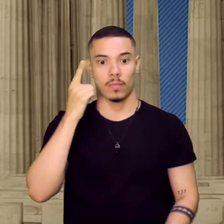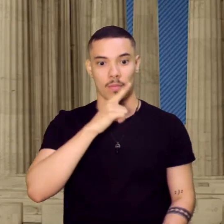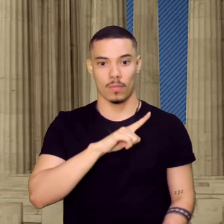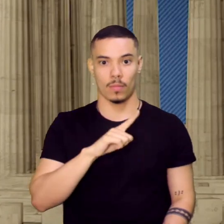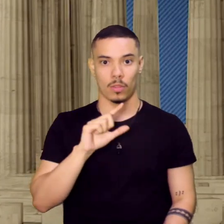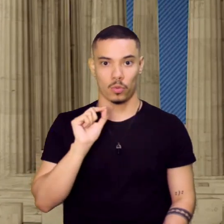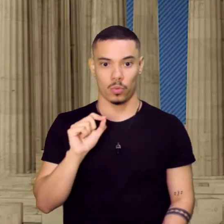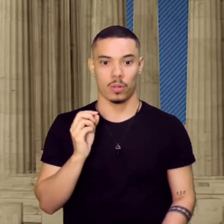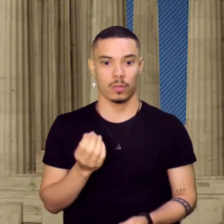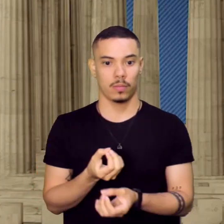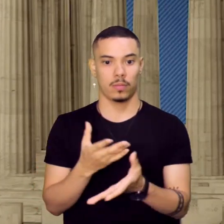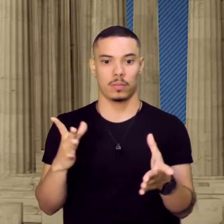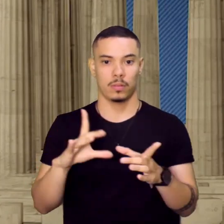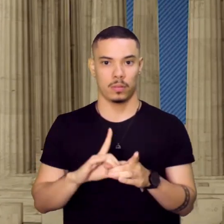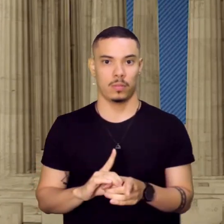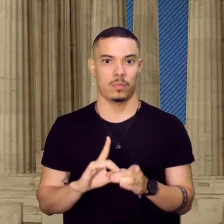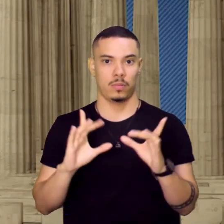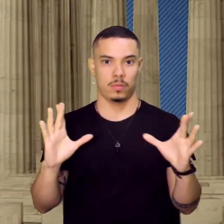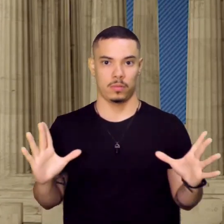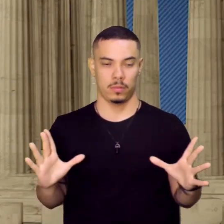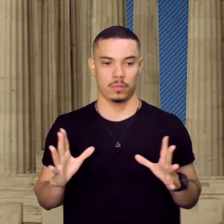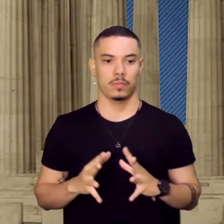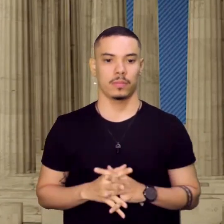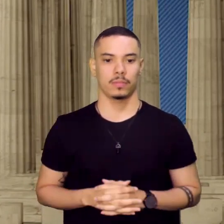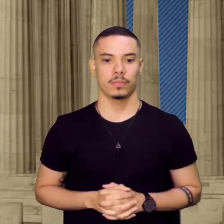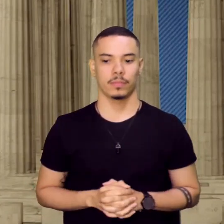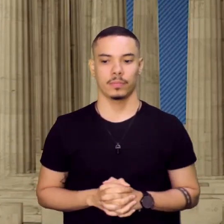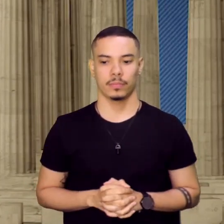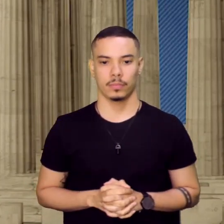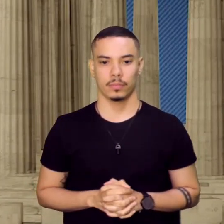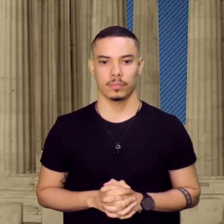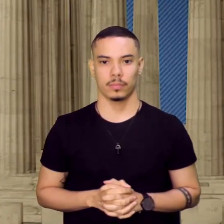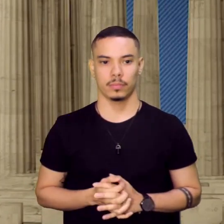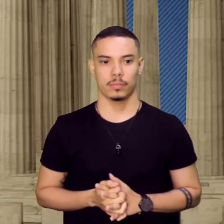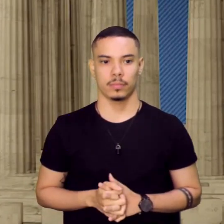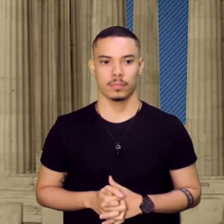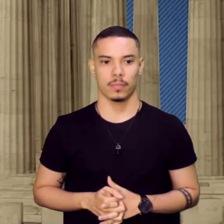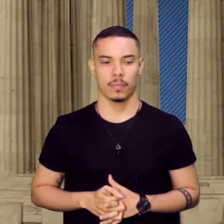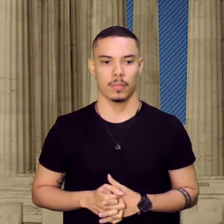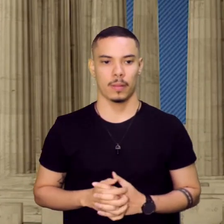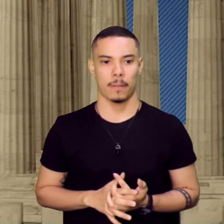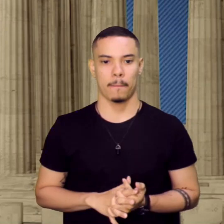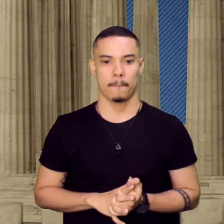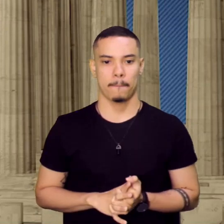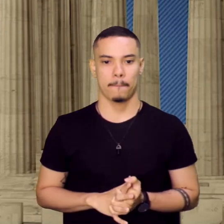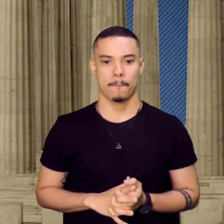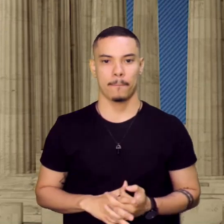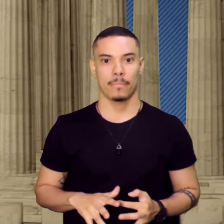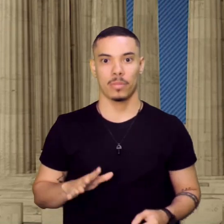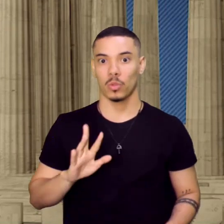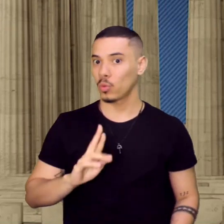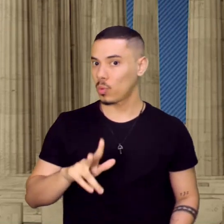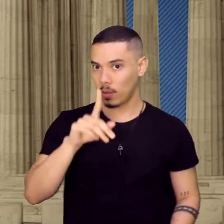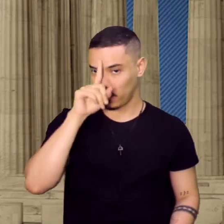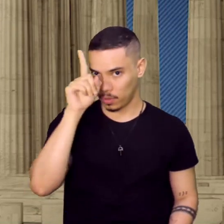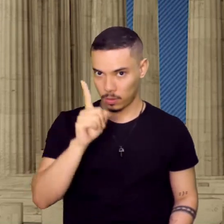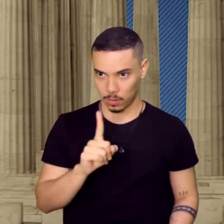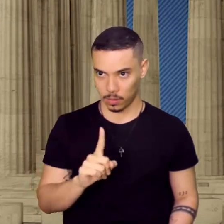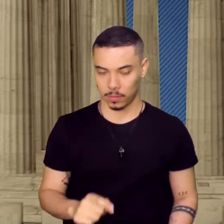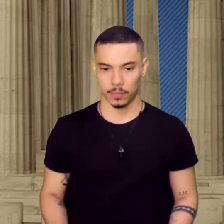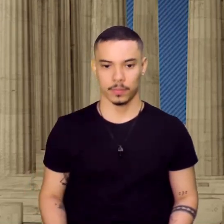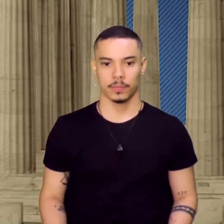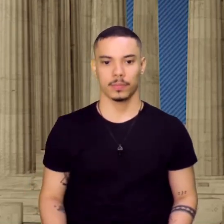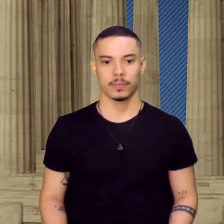essa democracia direta no caso só uma alusão da que eu estou colocando aqui não estou inventando Ok